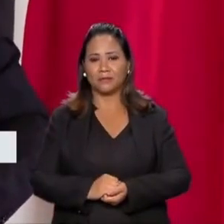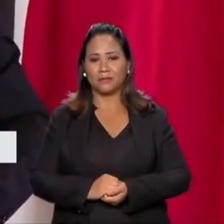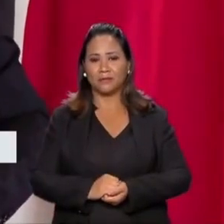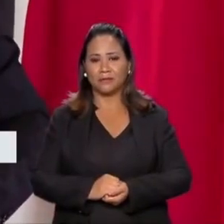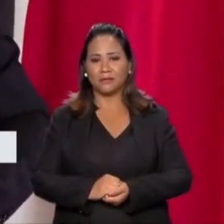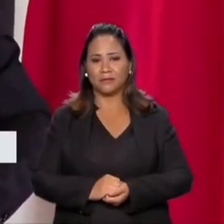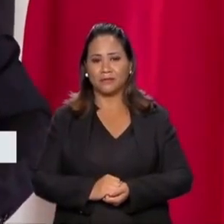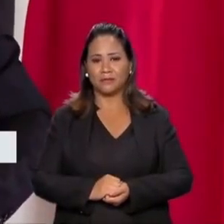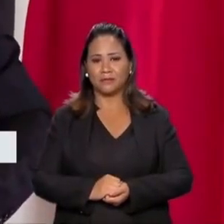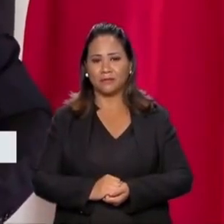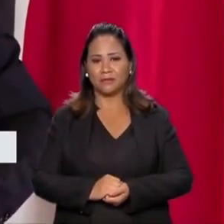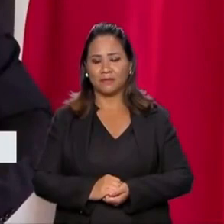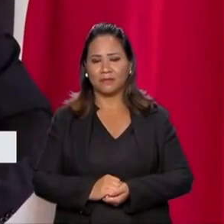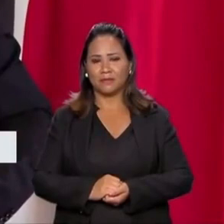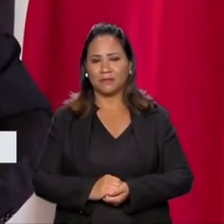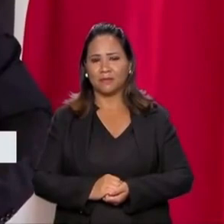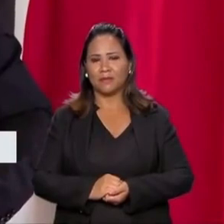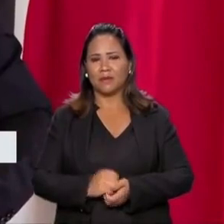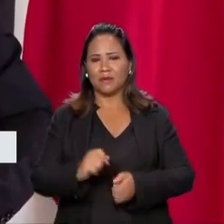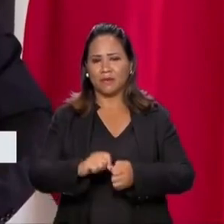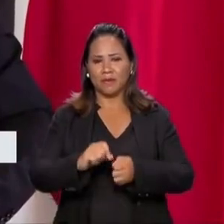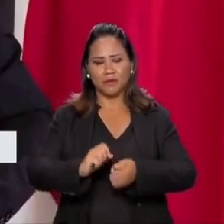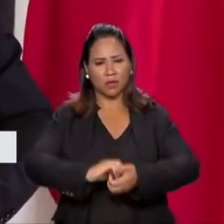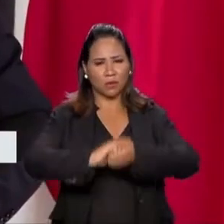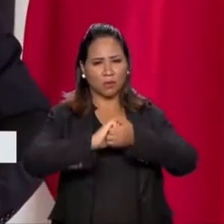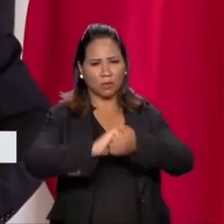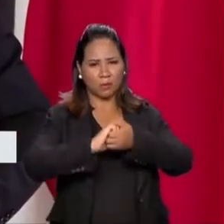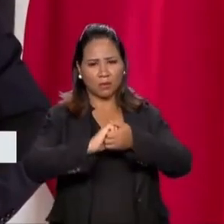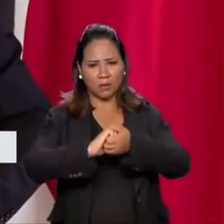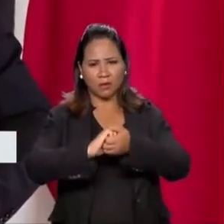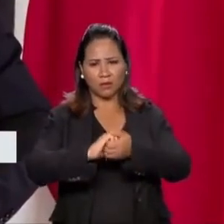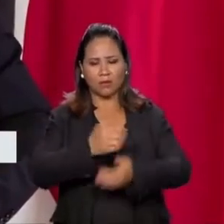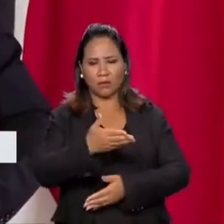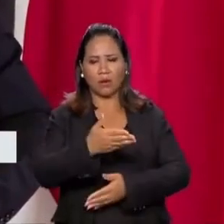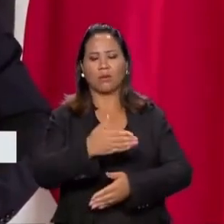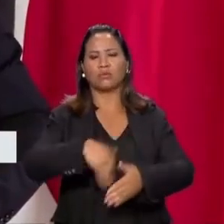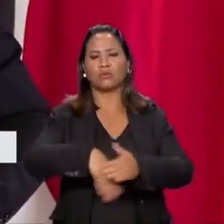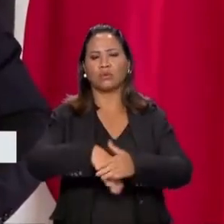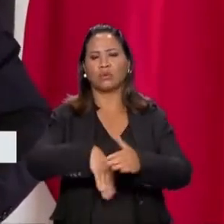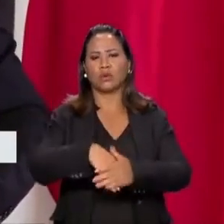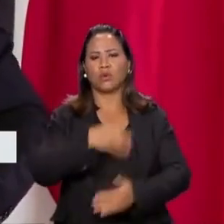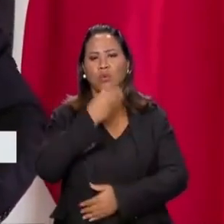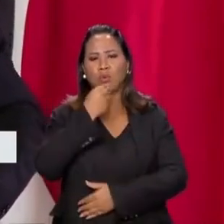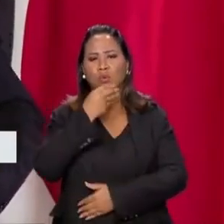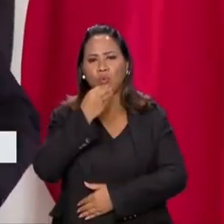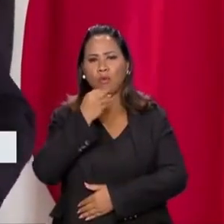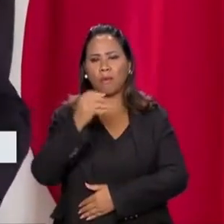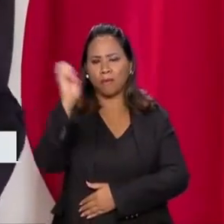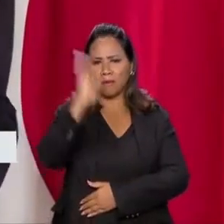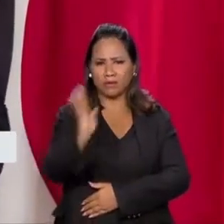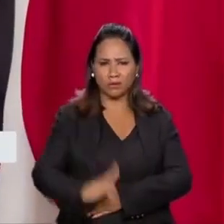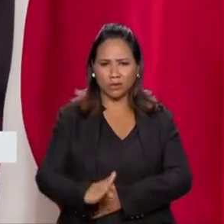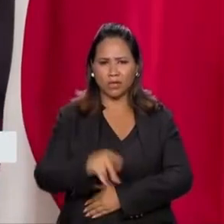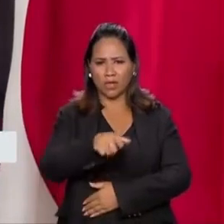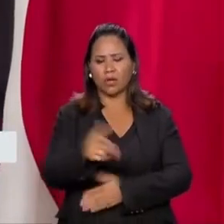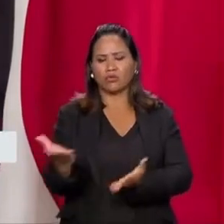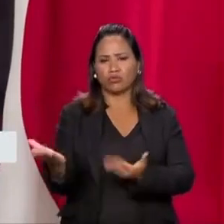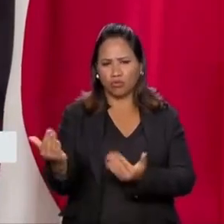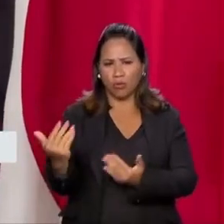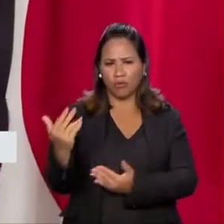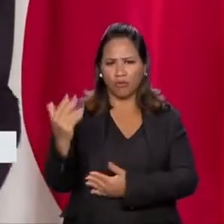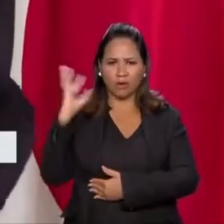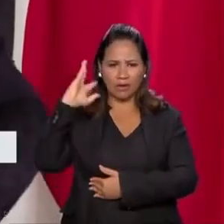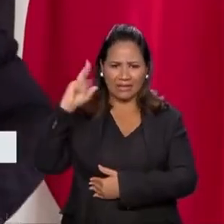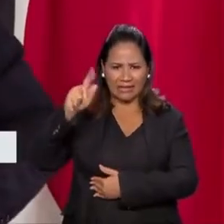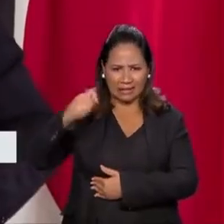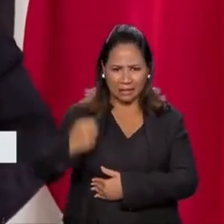fazendo um gesto de solidariedade a um jogador brasileiro, jovem, negro, que